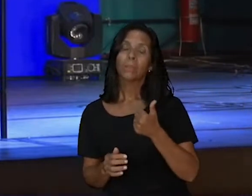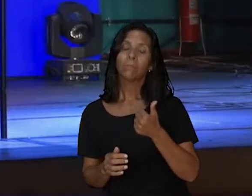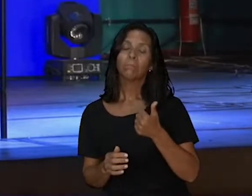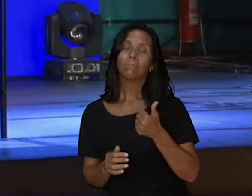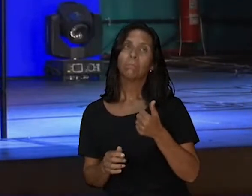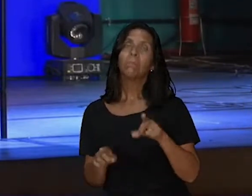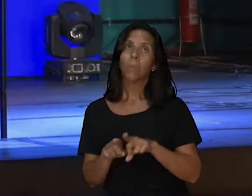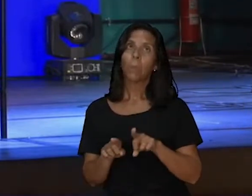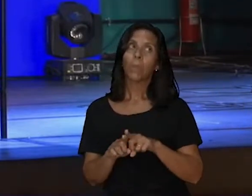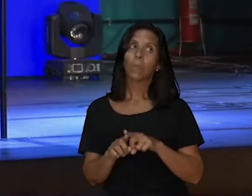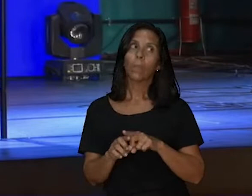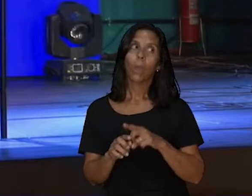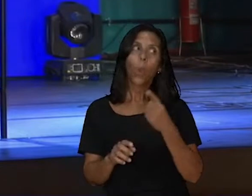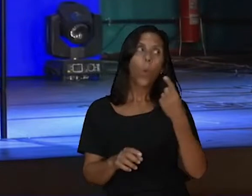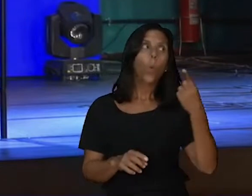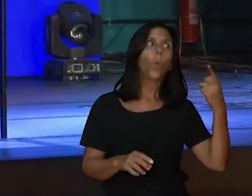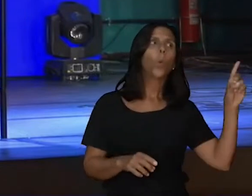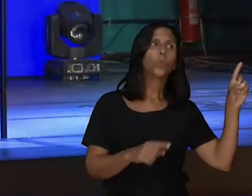mesmo.